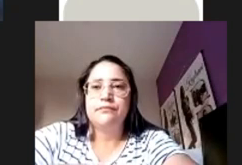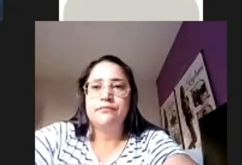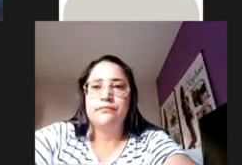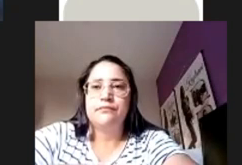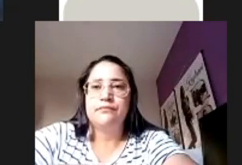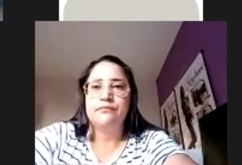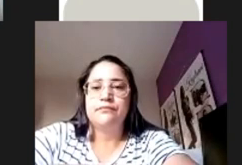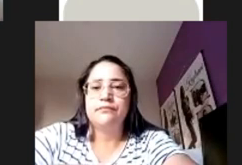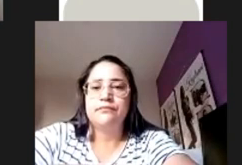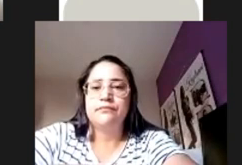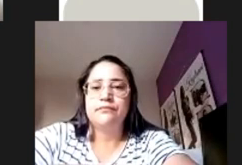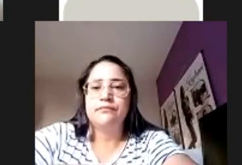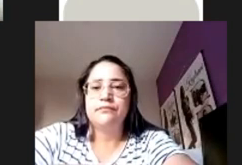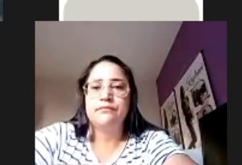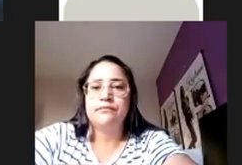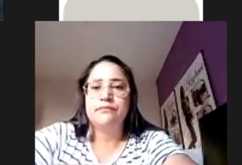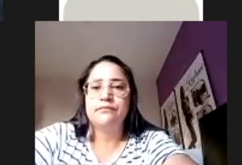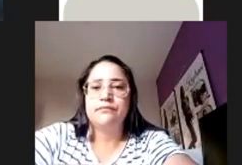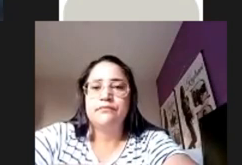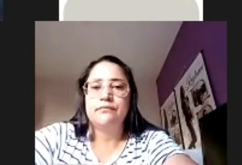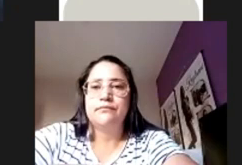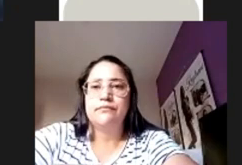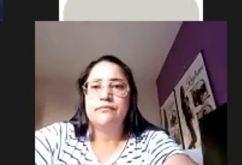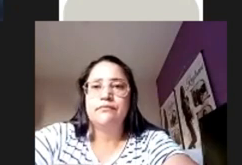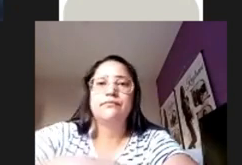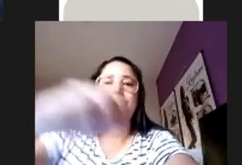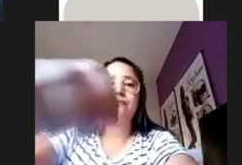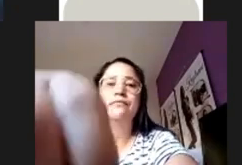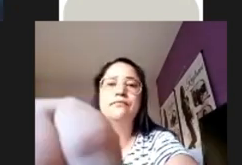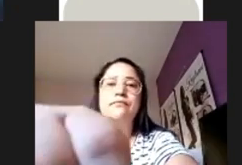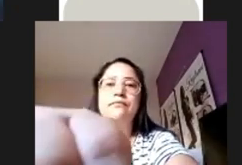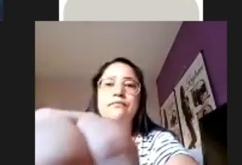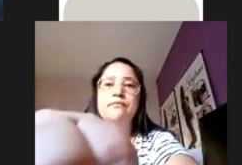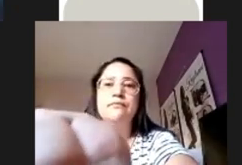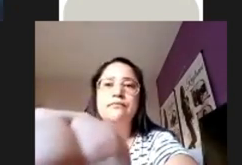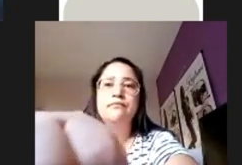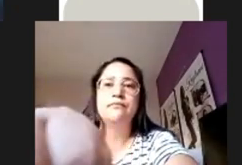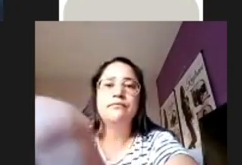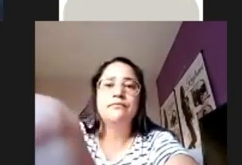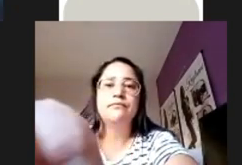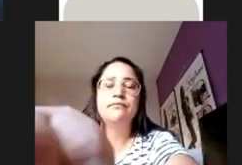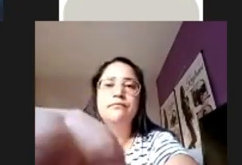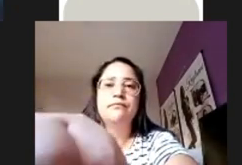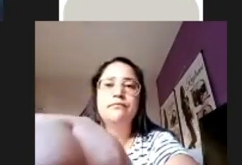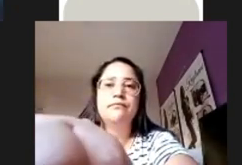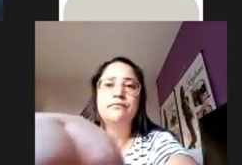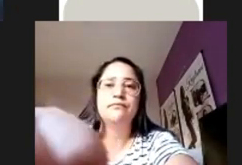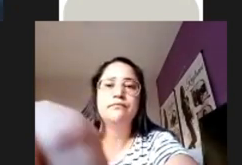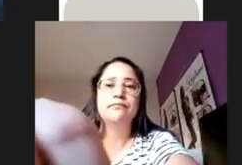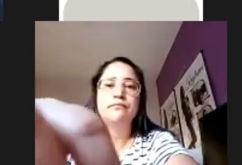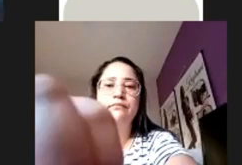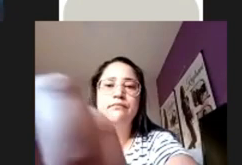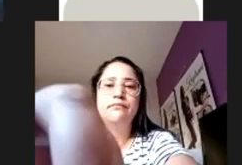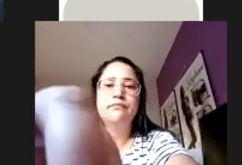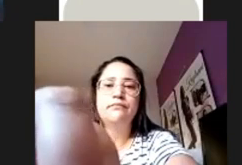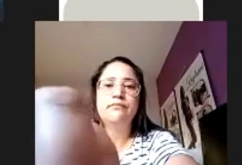gente vai lá no médico e fala assim, eu não estou conseguindo dormir, ele manda um remedinho e a gente dorme. Mas não dá o descanso que os órgãos